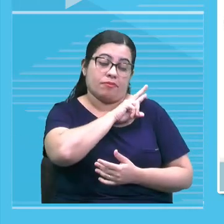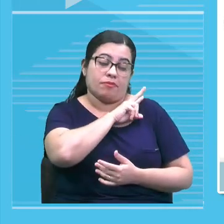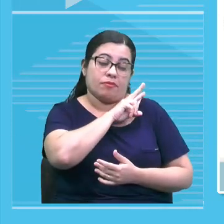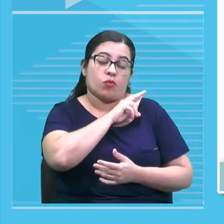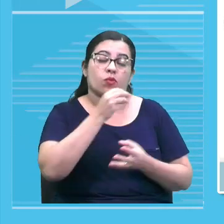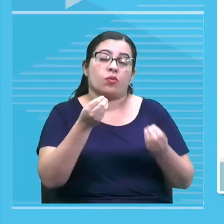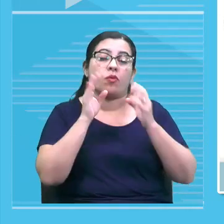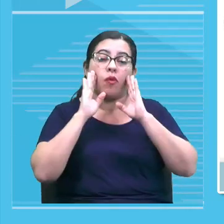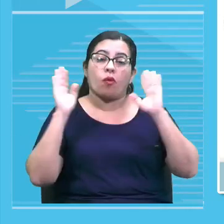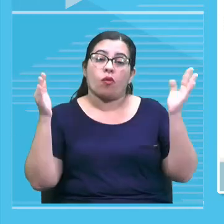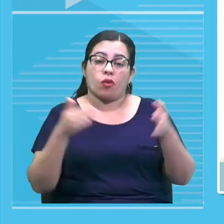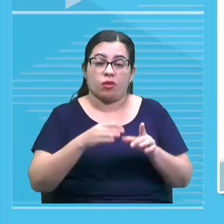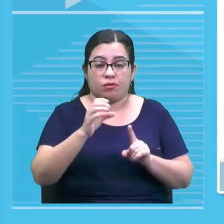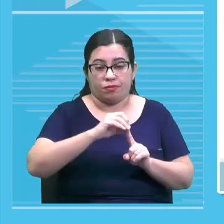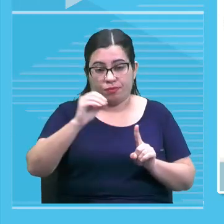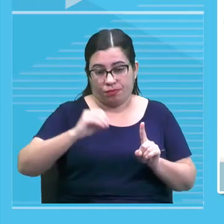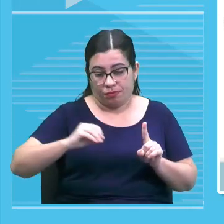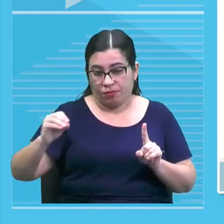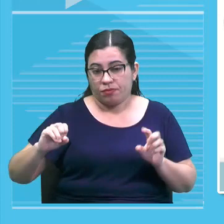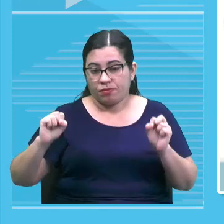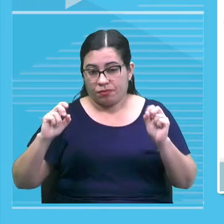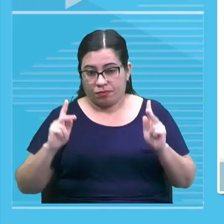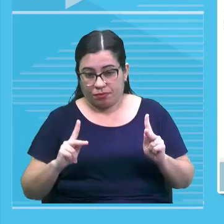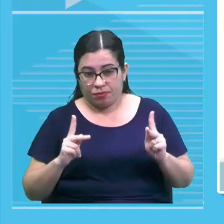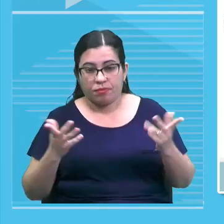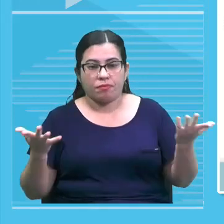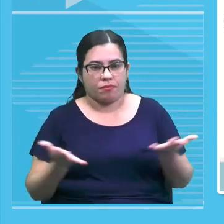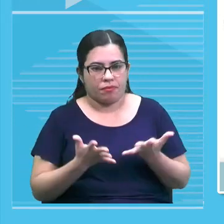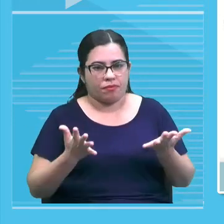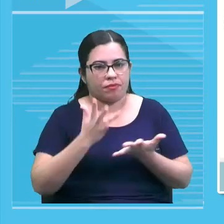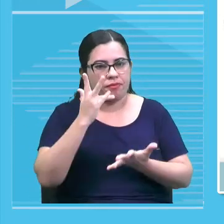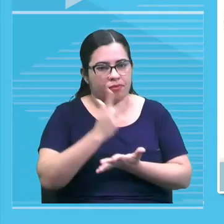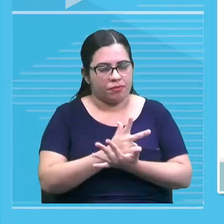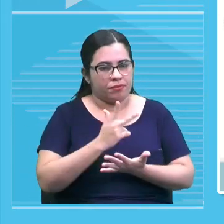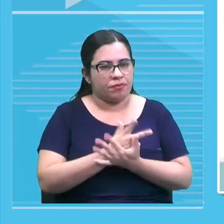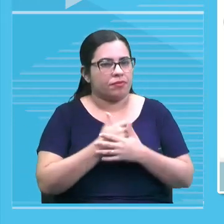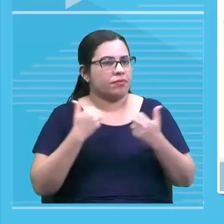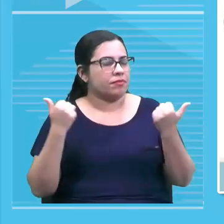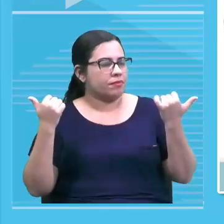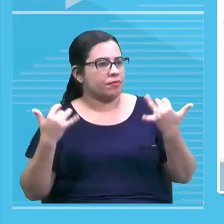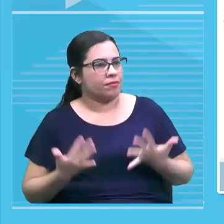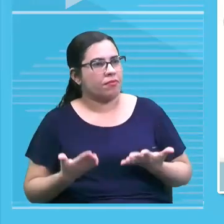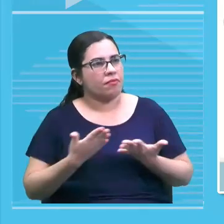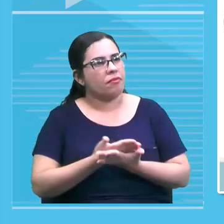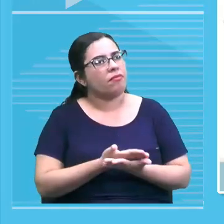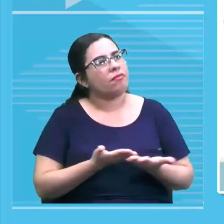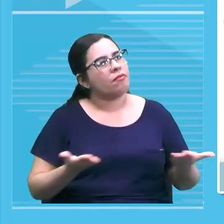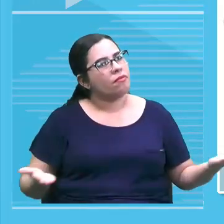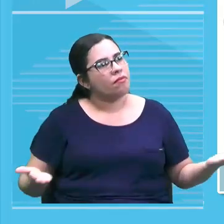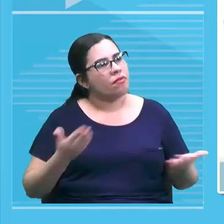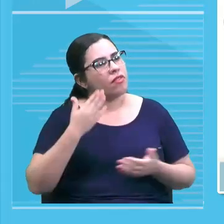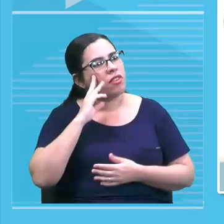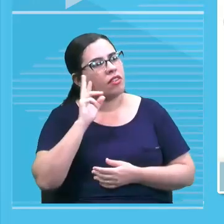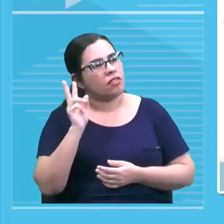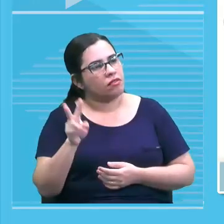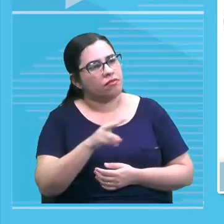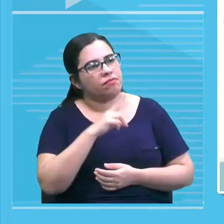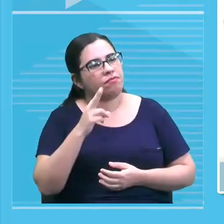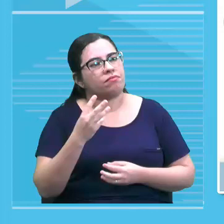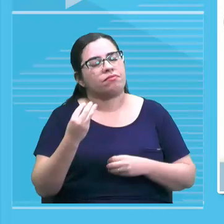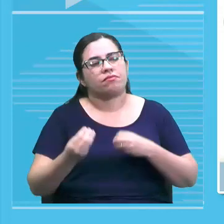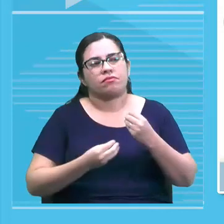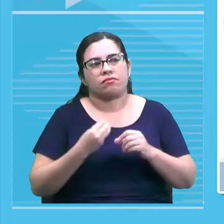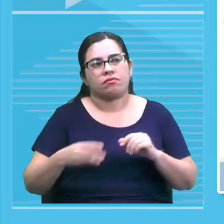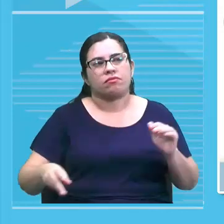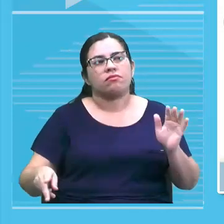bom bom galerinha continuando então eu vou mostrar aqui para vocês como